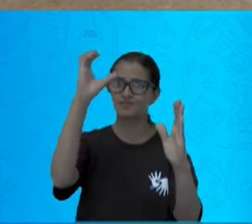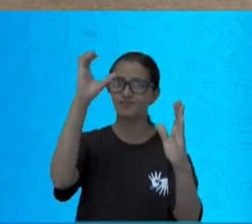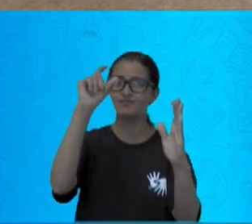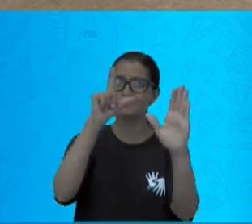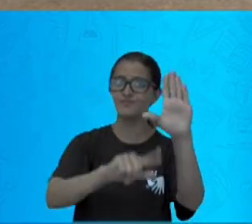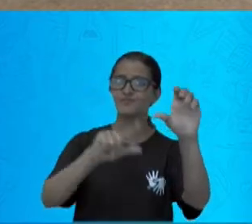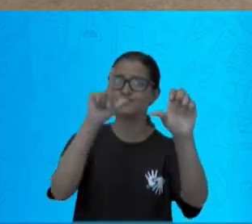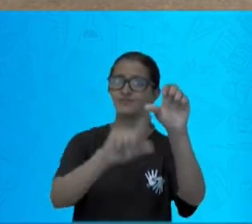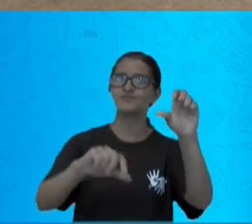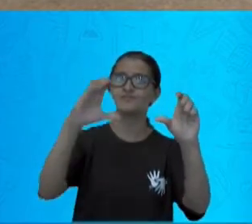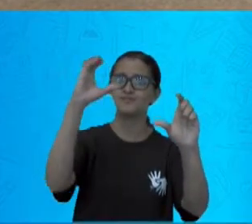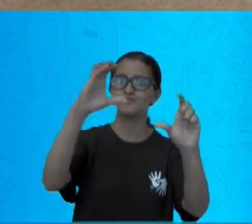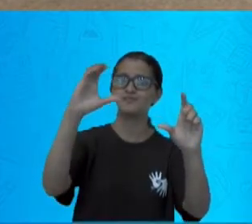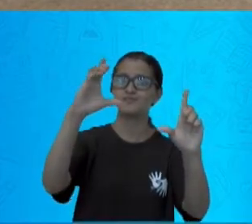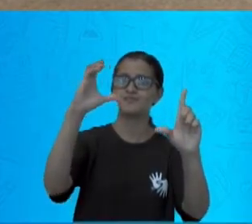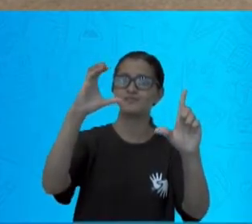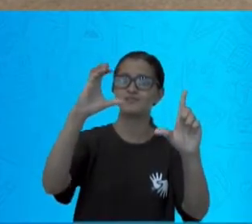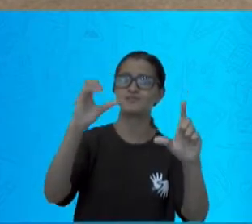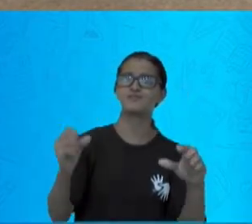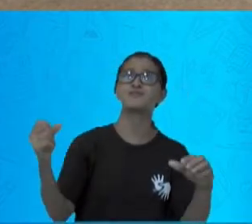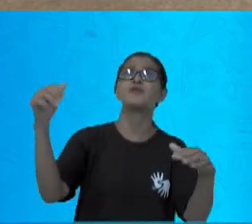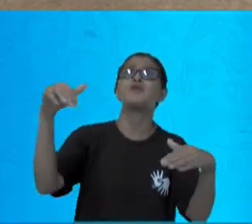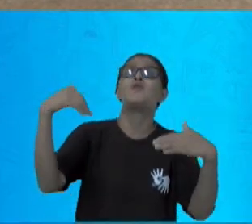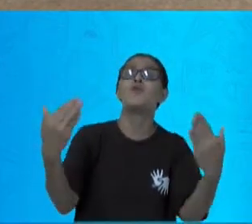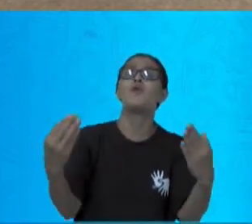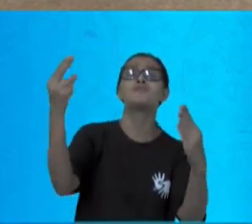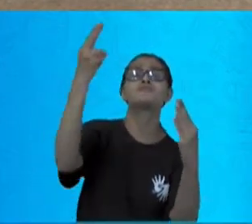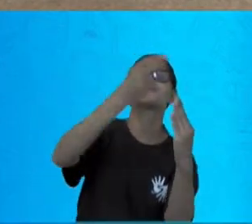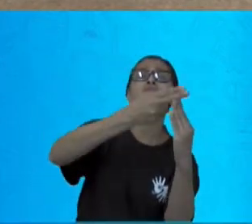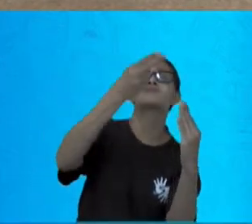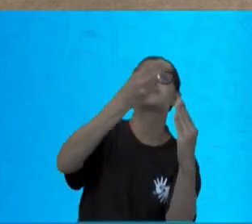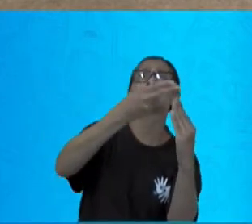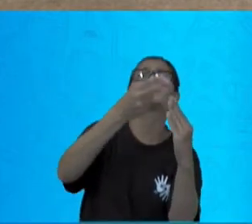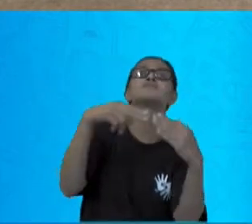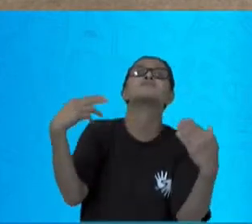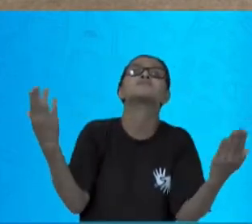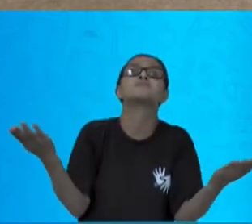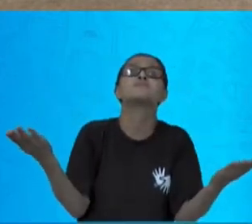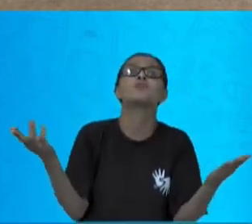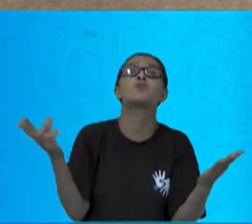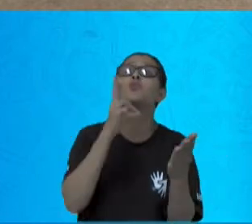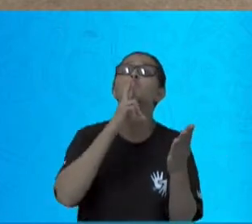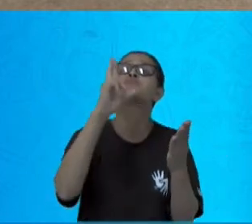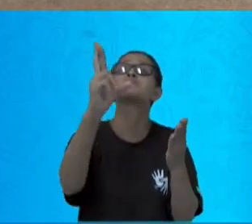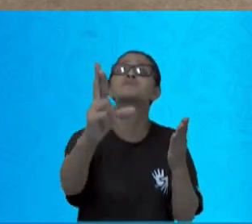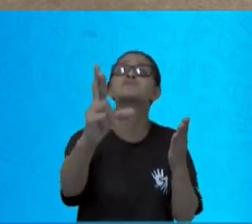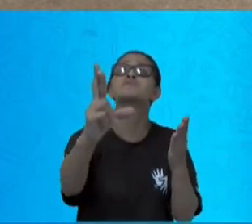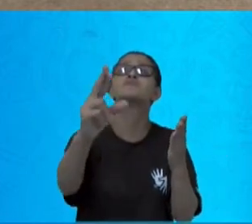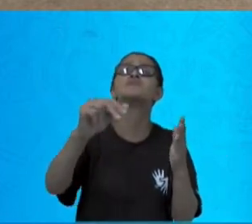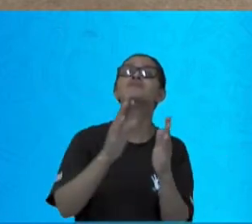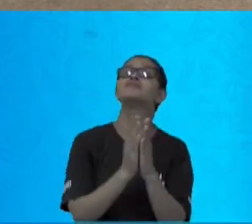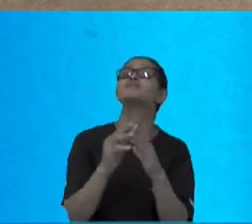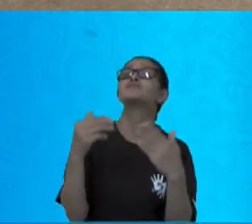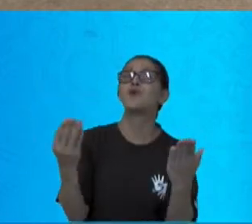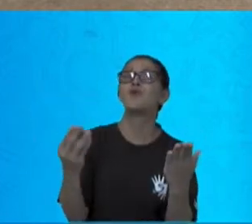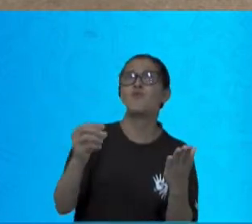é o resultado. Por isso que é chamado potência ou resultado. A minha potência é o